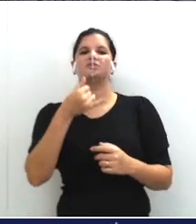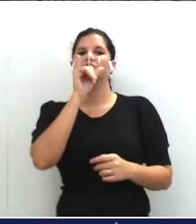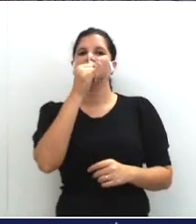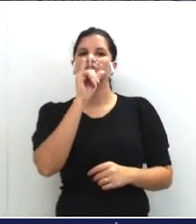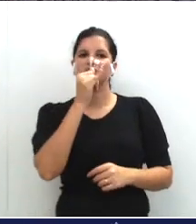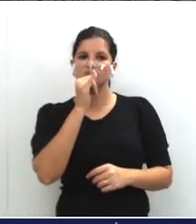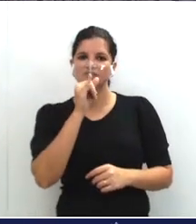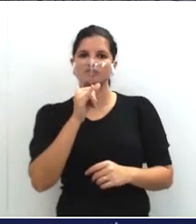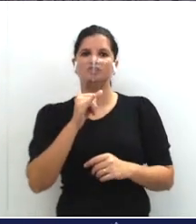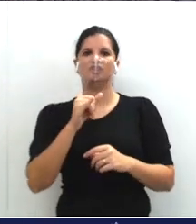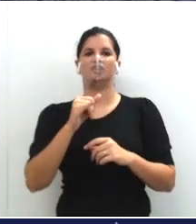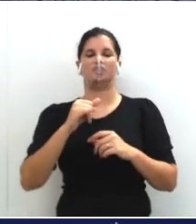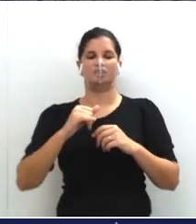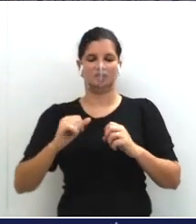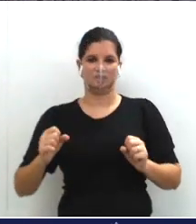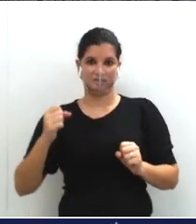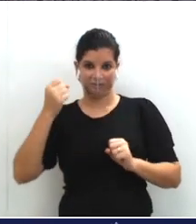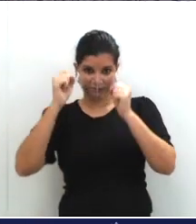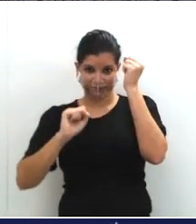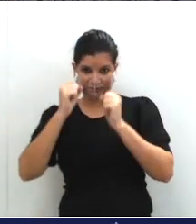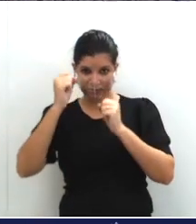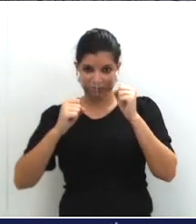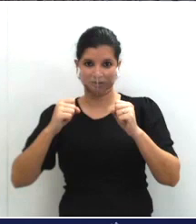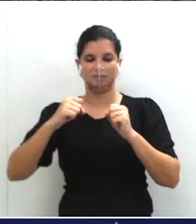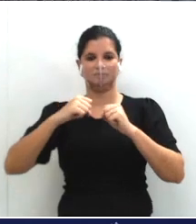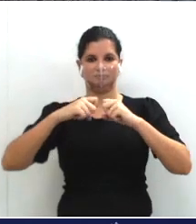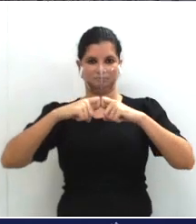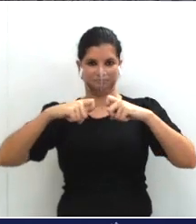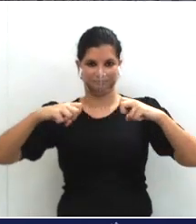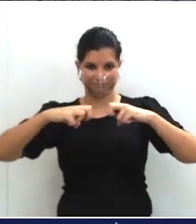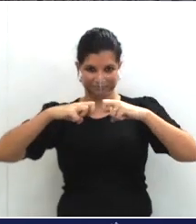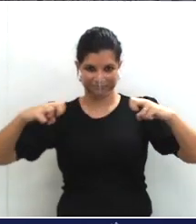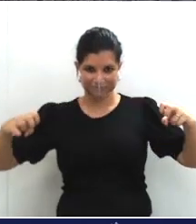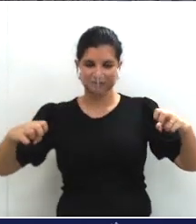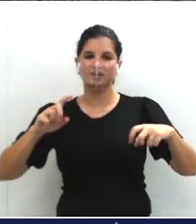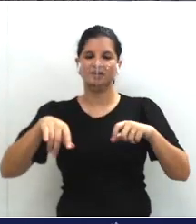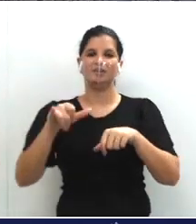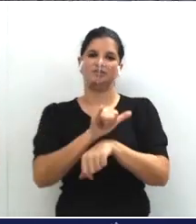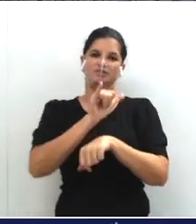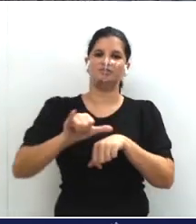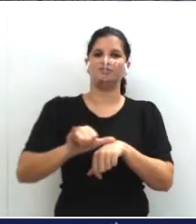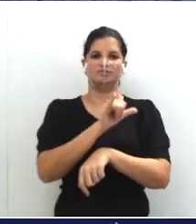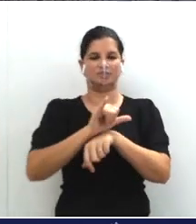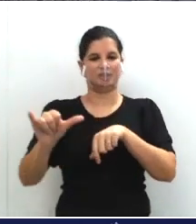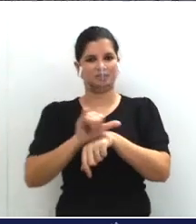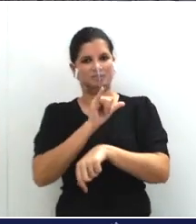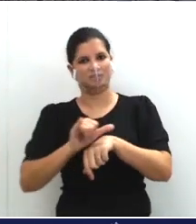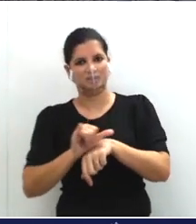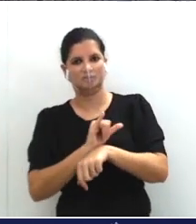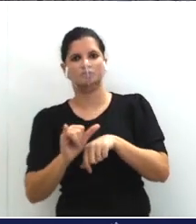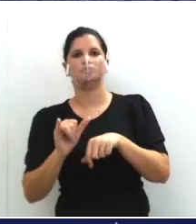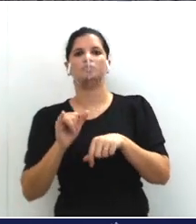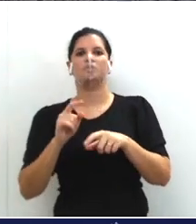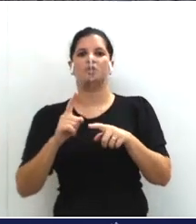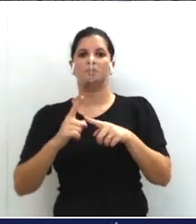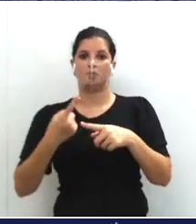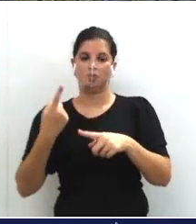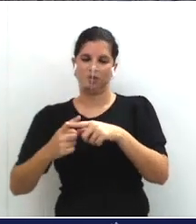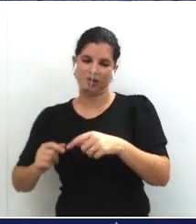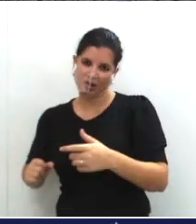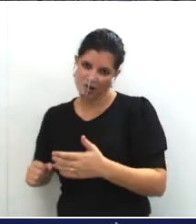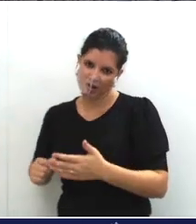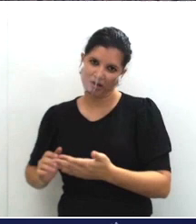Brasil, a energia termoelétrica, na realidade, é um recurso estratégico, pois supre,